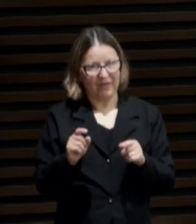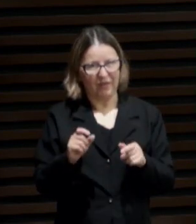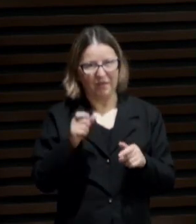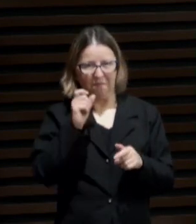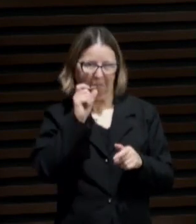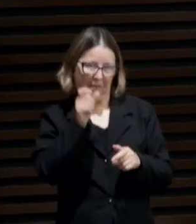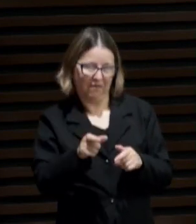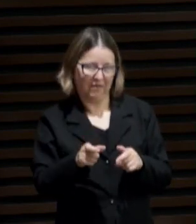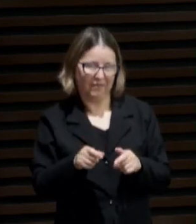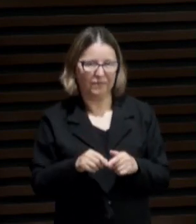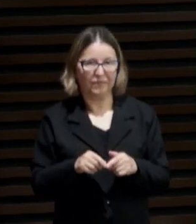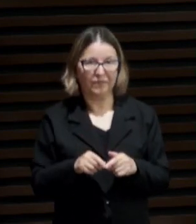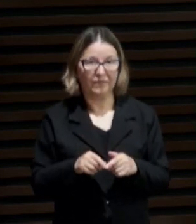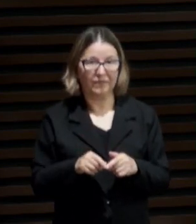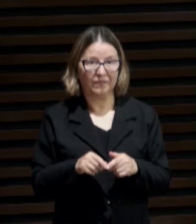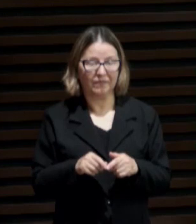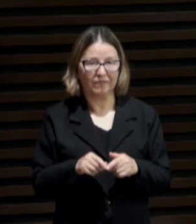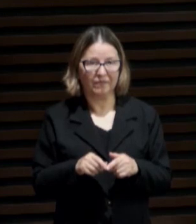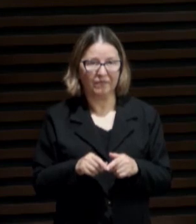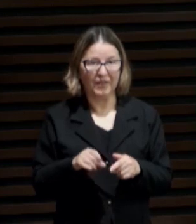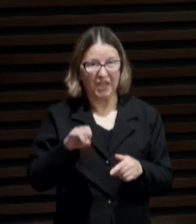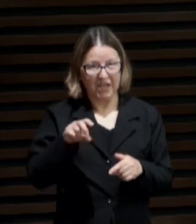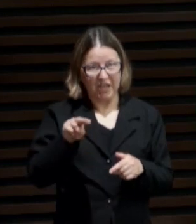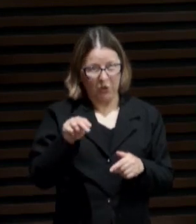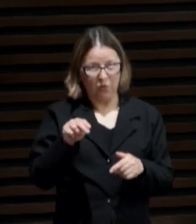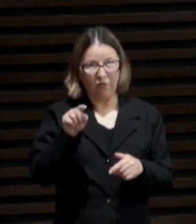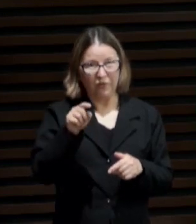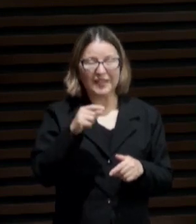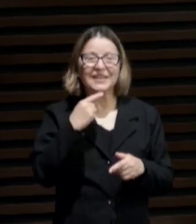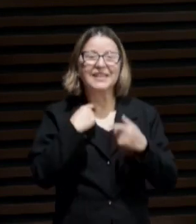quanto deseja que sua comida esteja sem veneno.